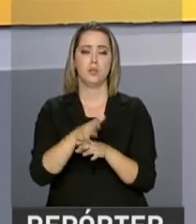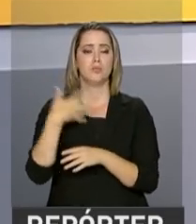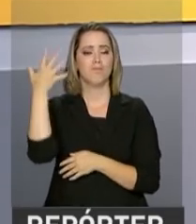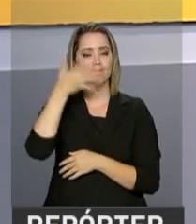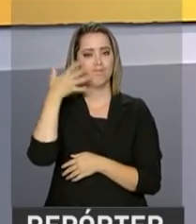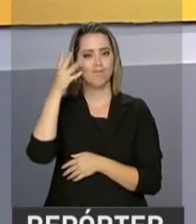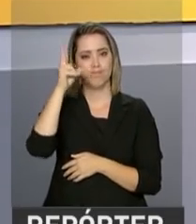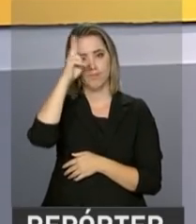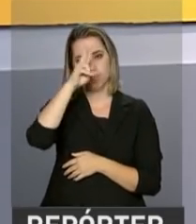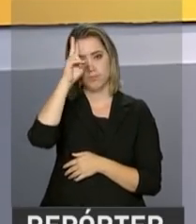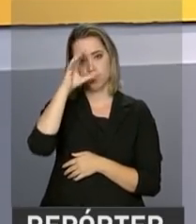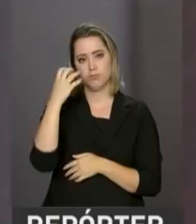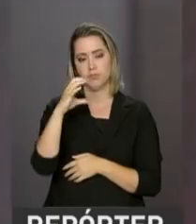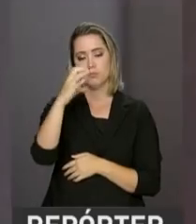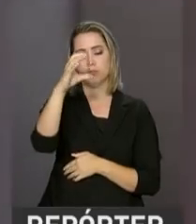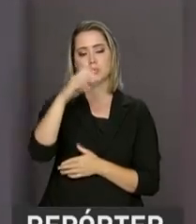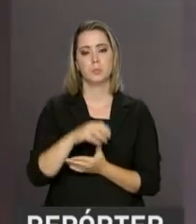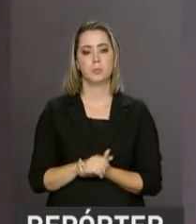história da ciência